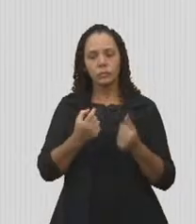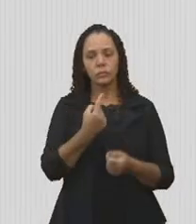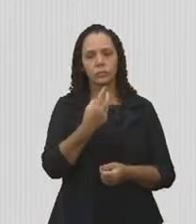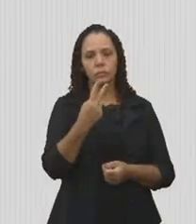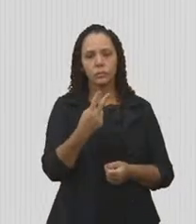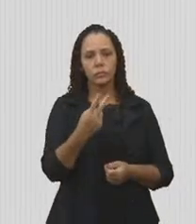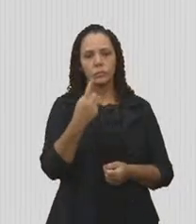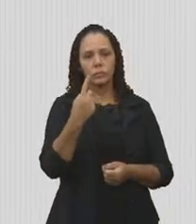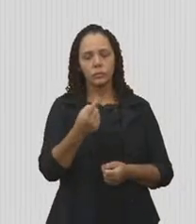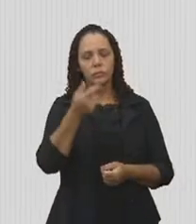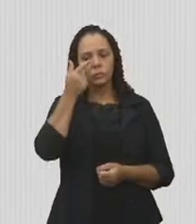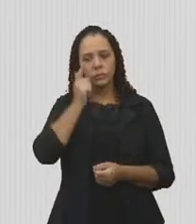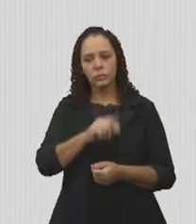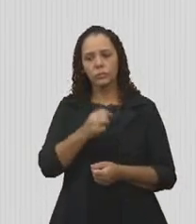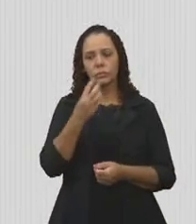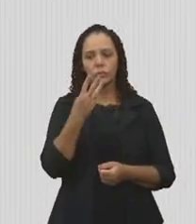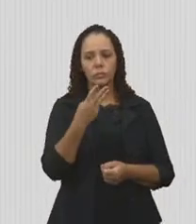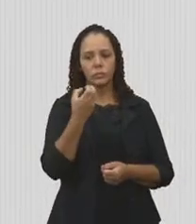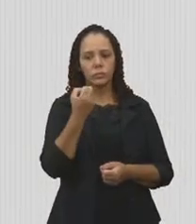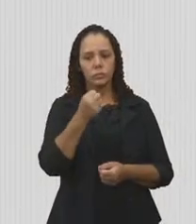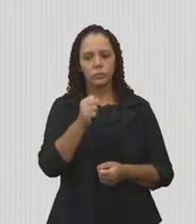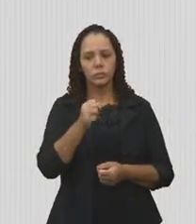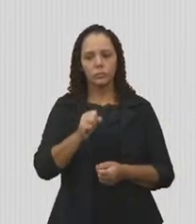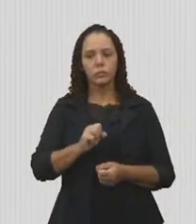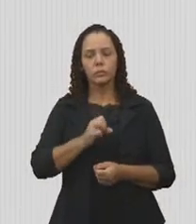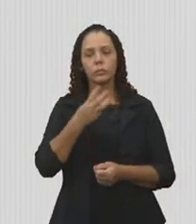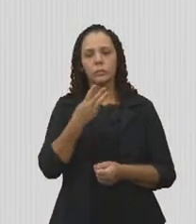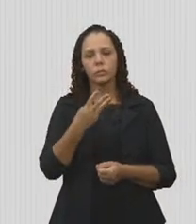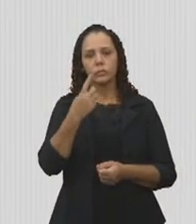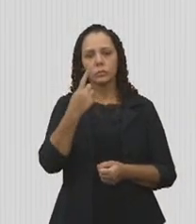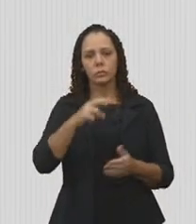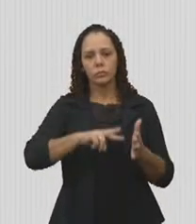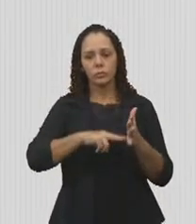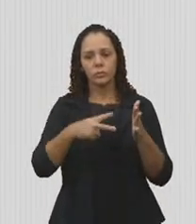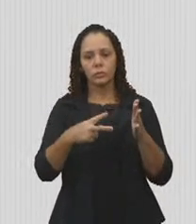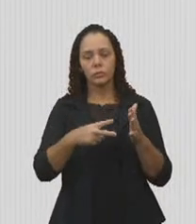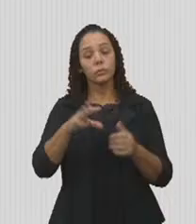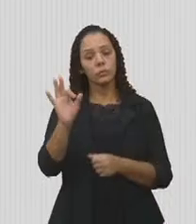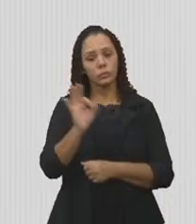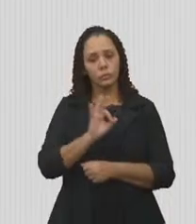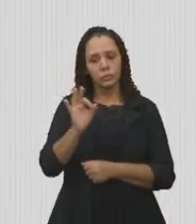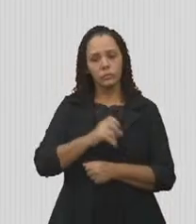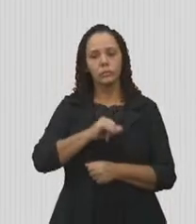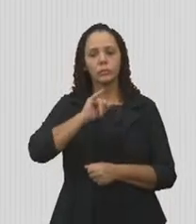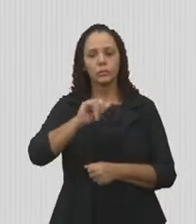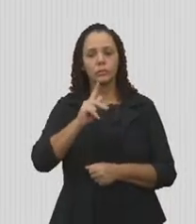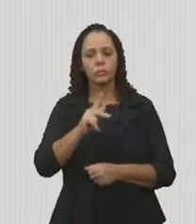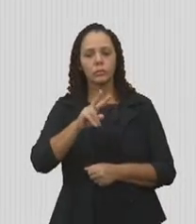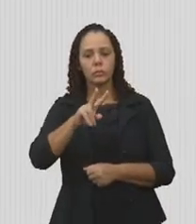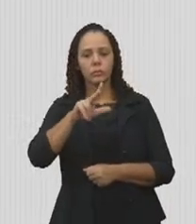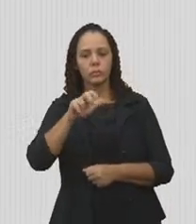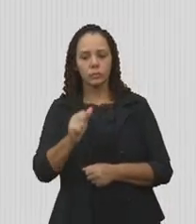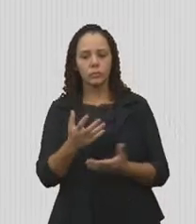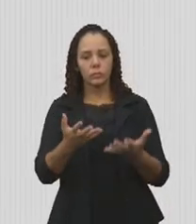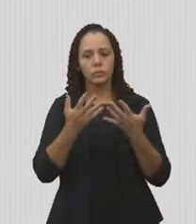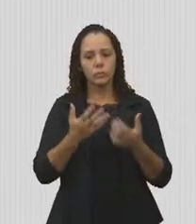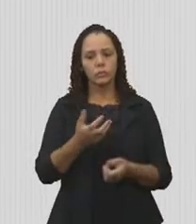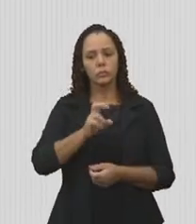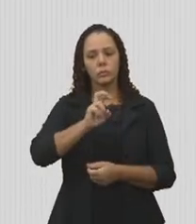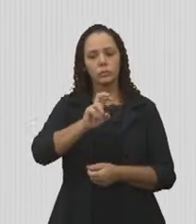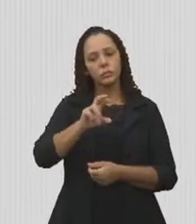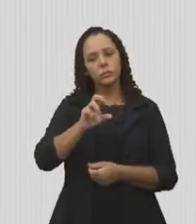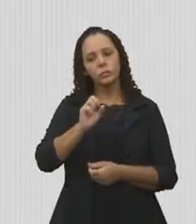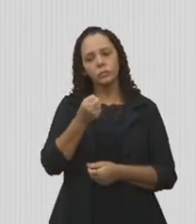121 milhões e arrecadamos 38, ou seja, 31%. O IPVA, nós temos uma previsão anual de